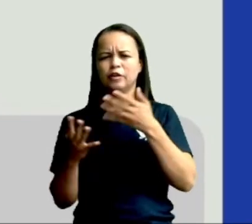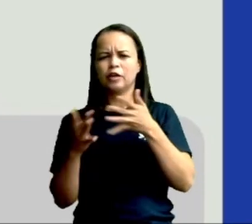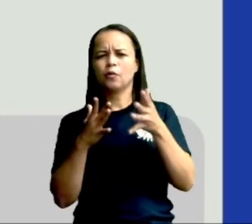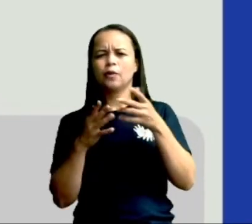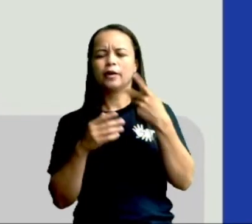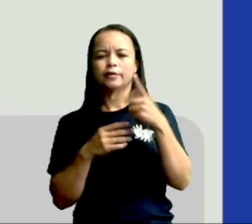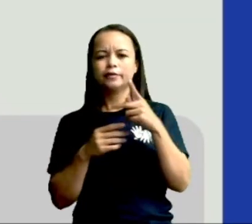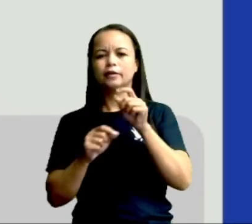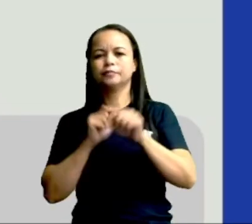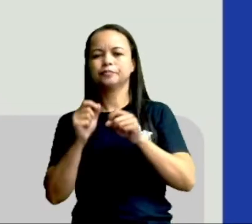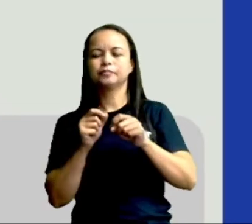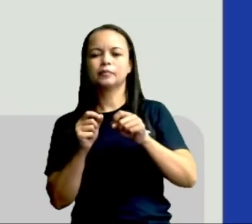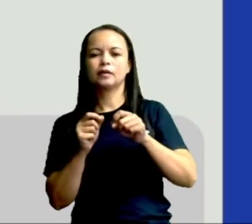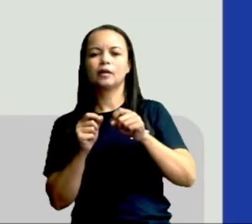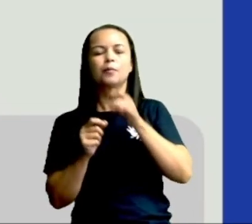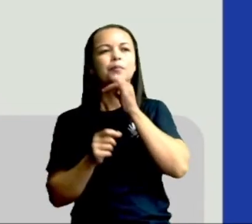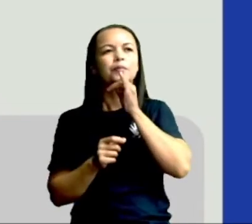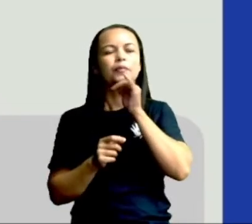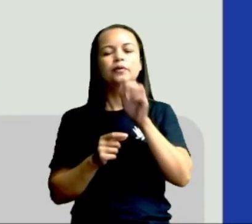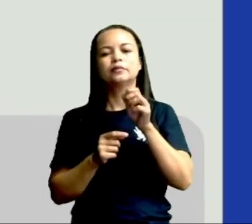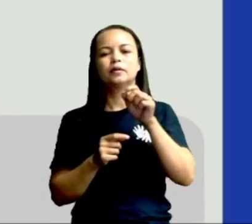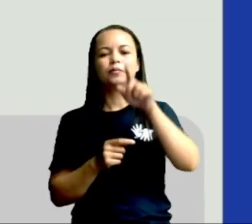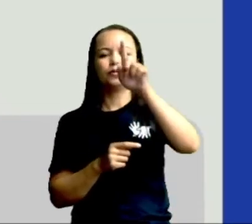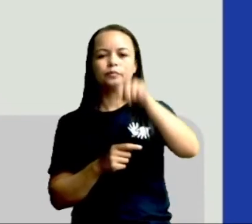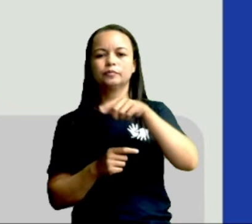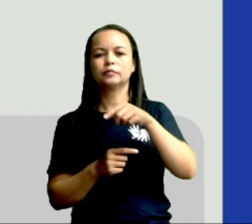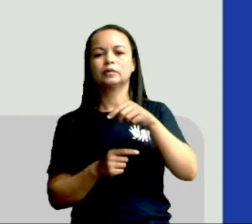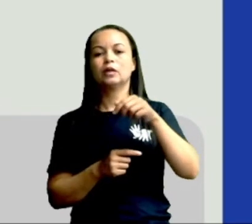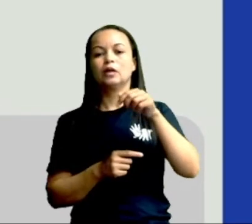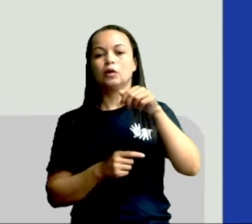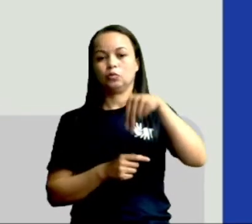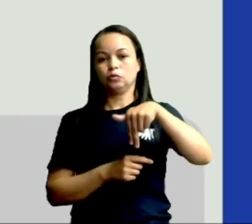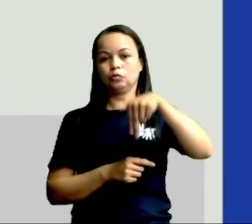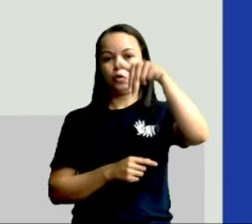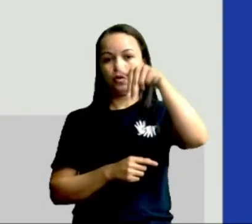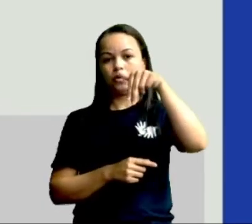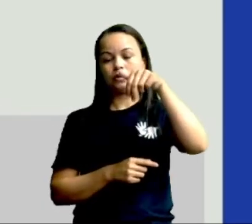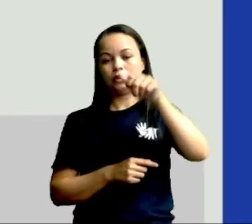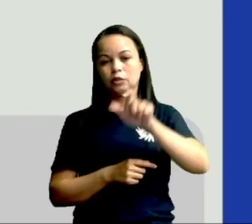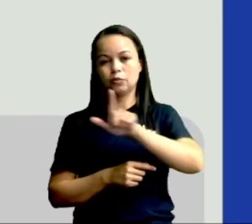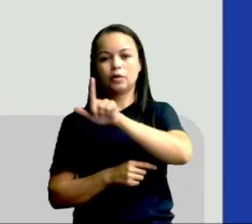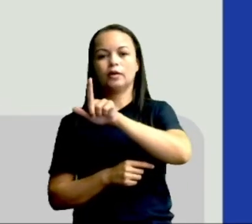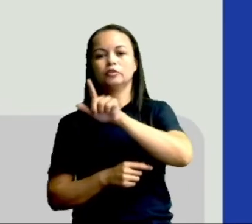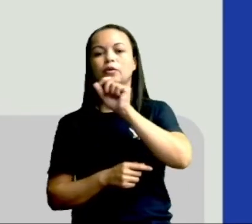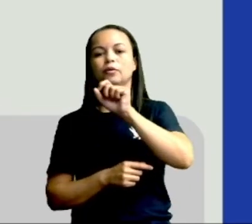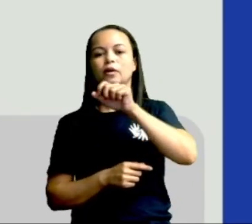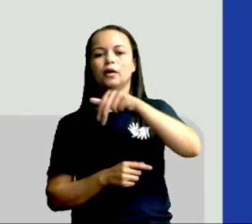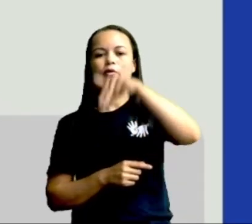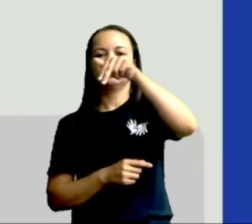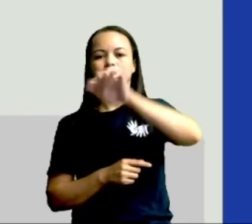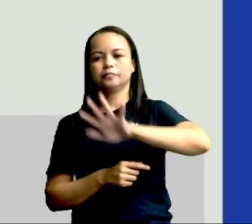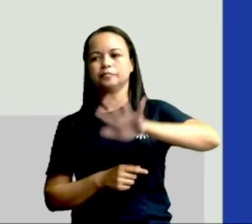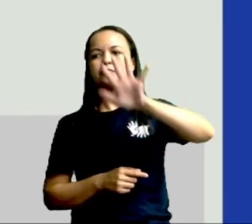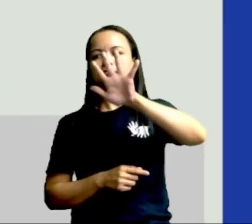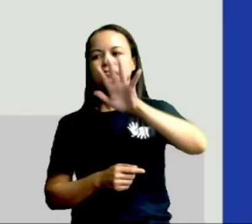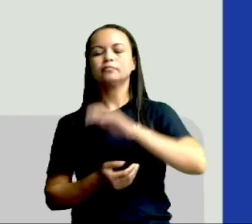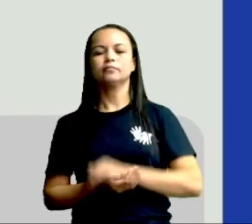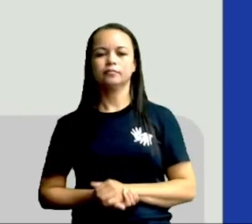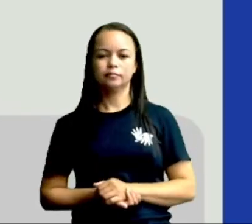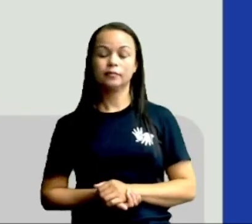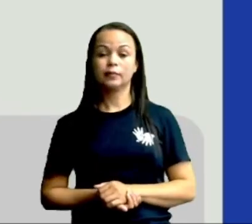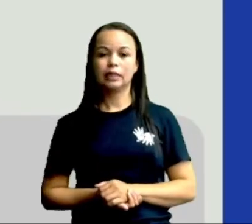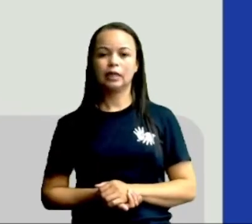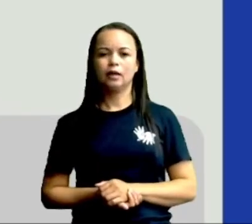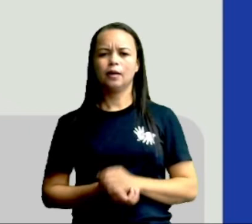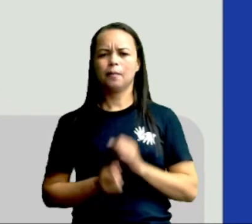Por exemplo, o ponto cardeal que fica entre o norte e o leste é o nordeste,